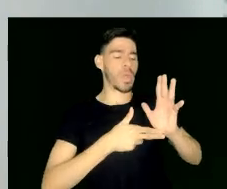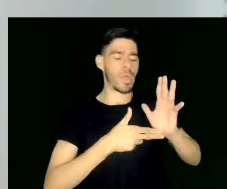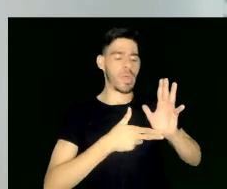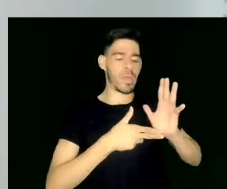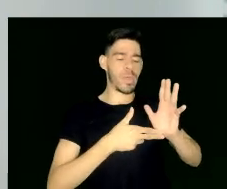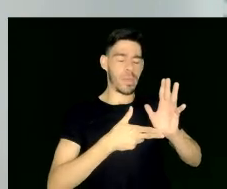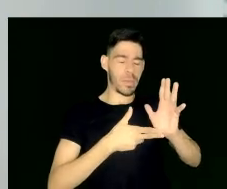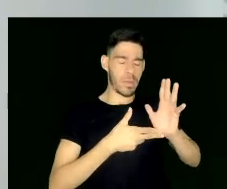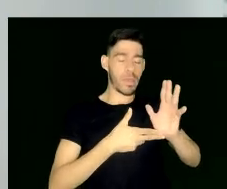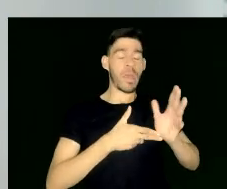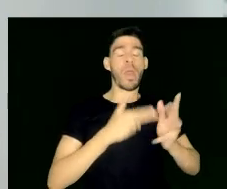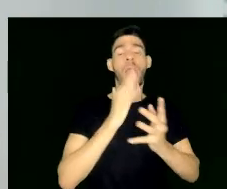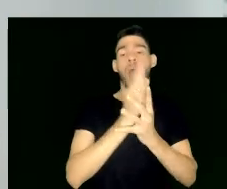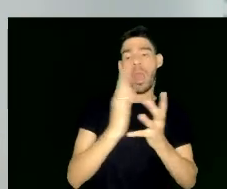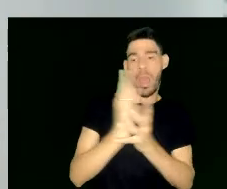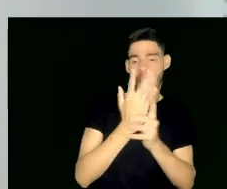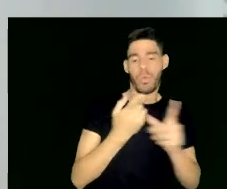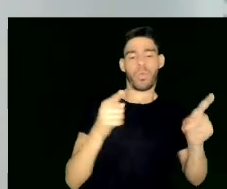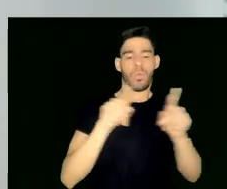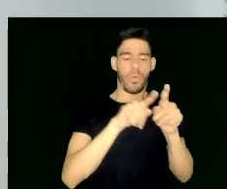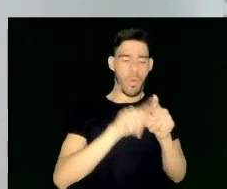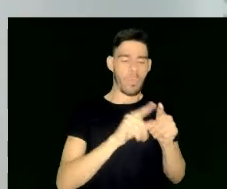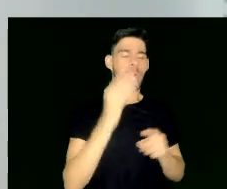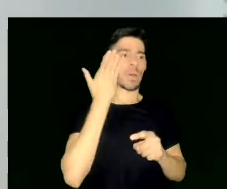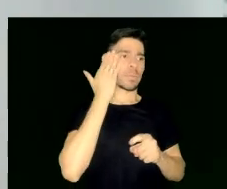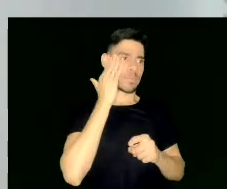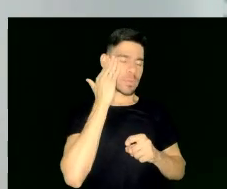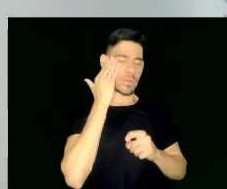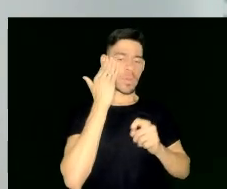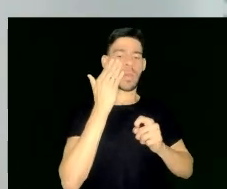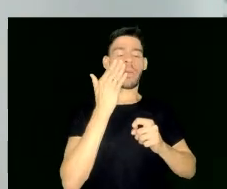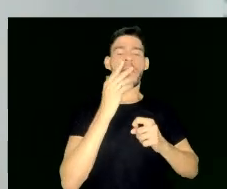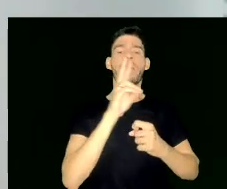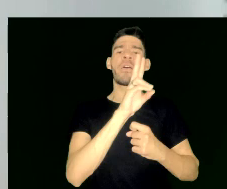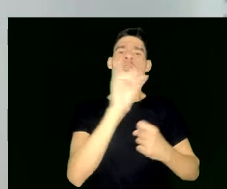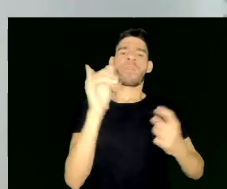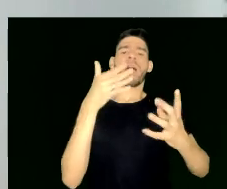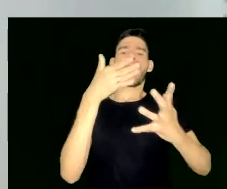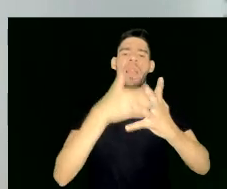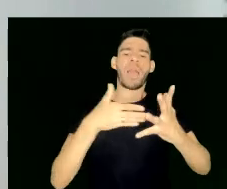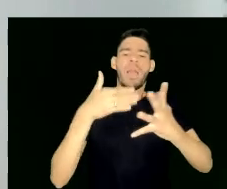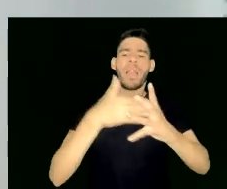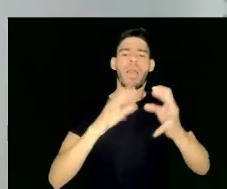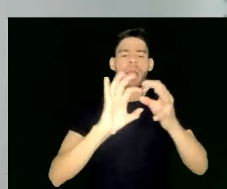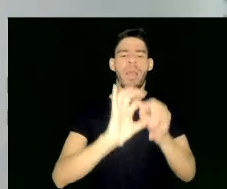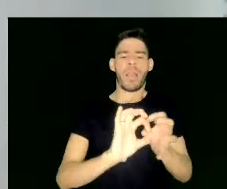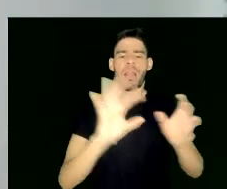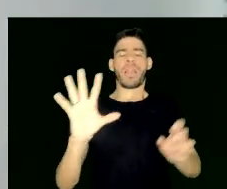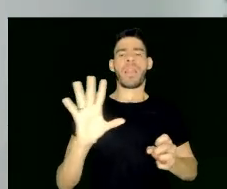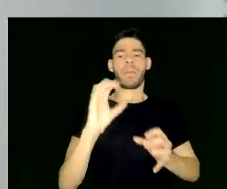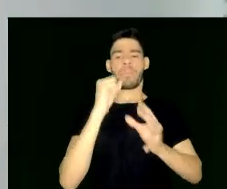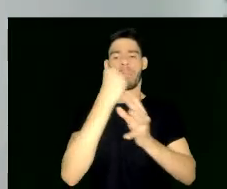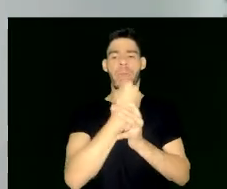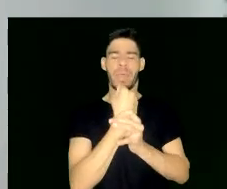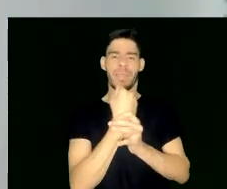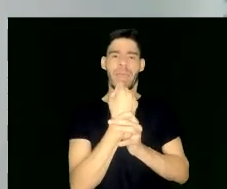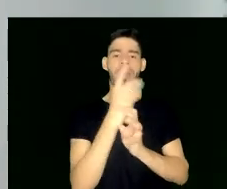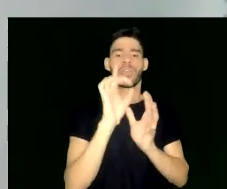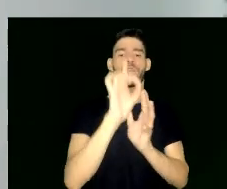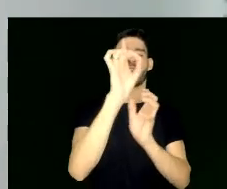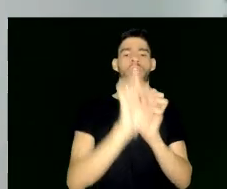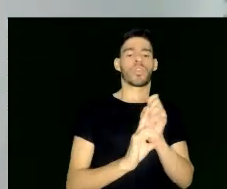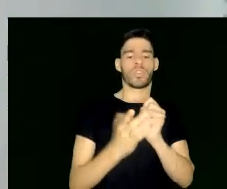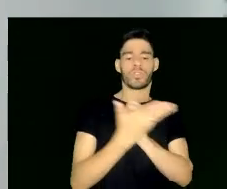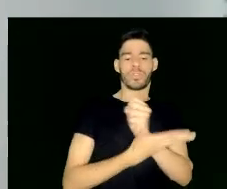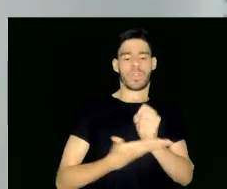medidas normativas e algumas também interpretativas, que vão restringindo liberdades, direitos ou